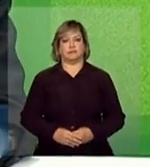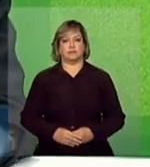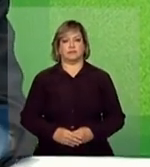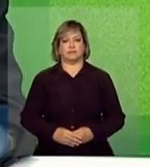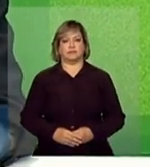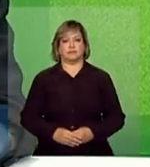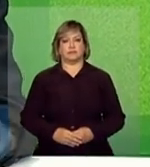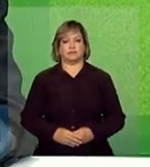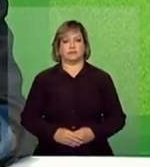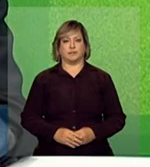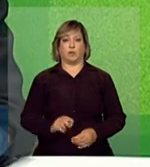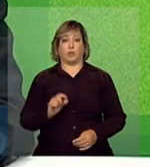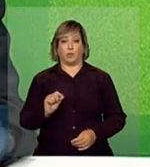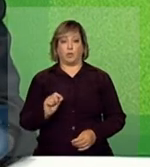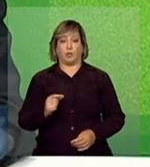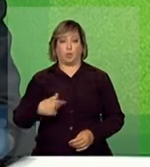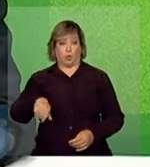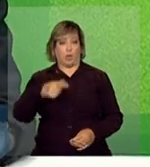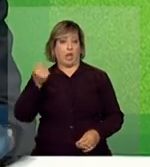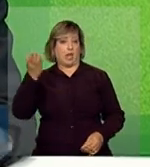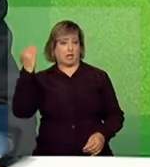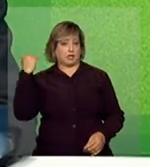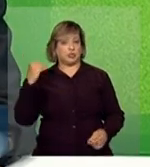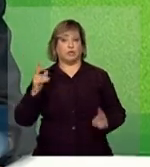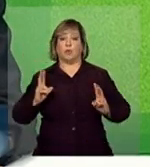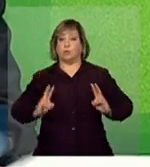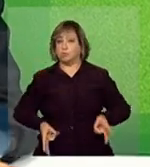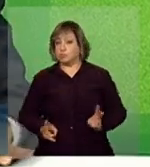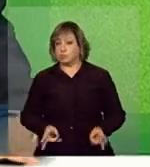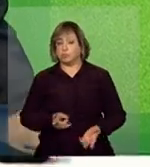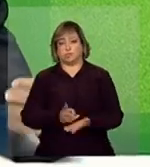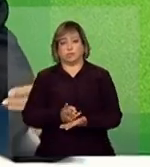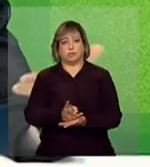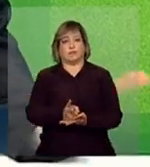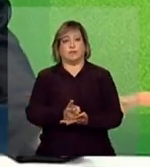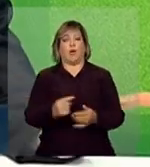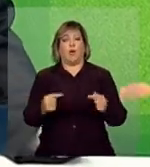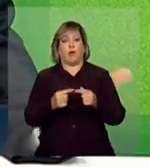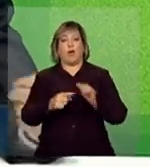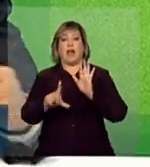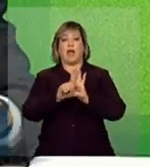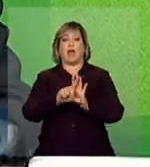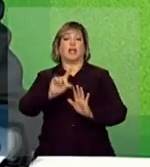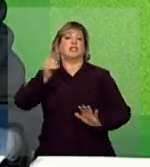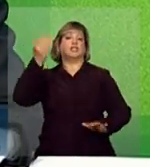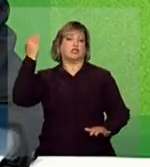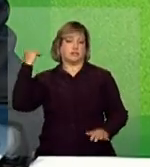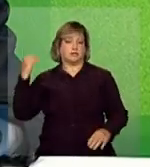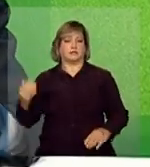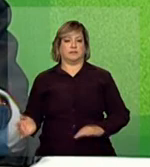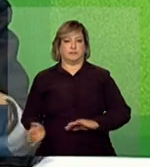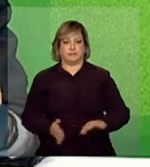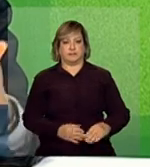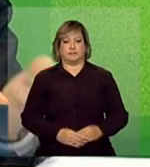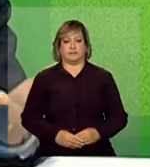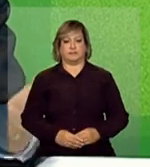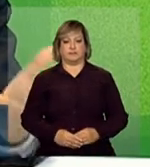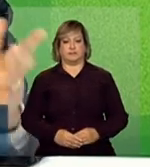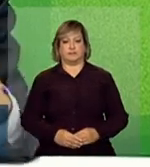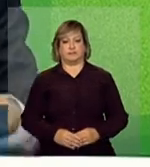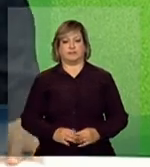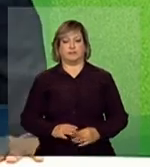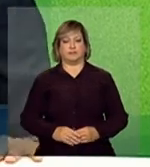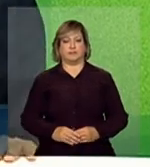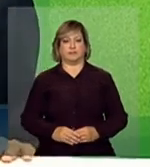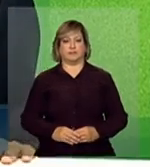Então, os antigos prosseguirão segundo a lei antiga. Encerrado. Com a adaptação à lei